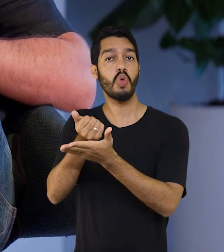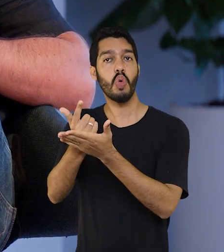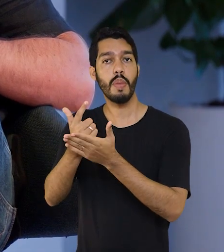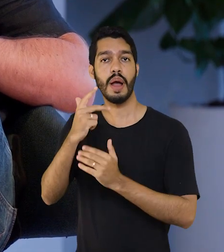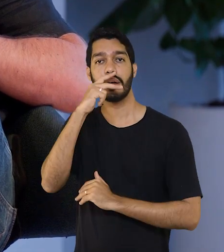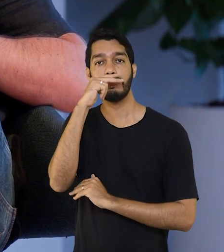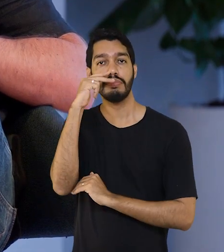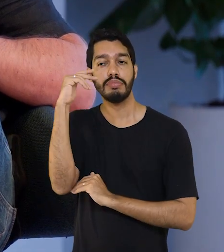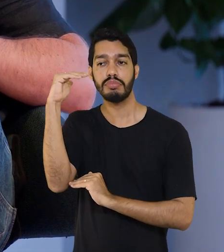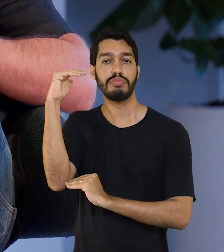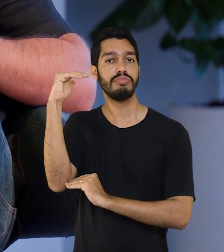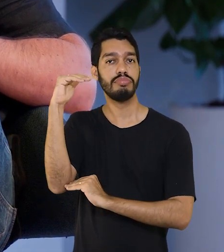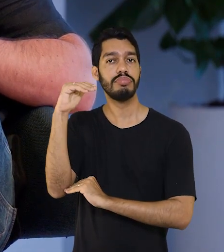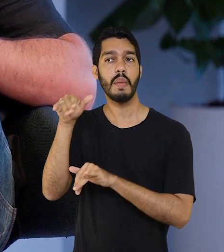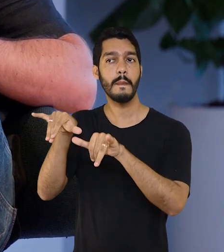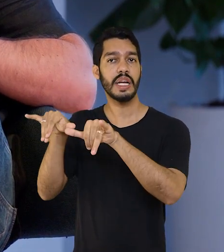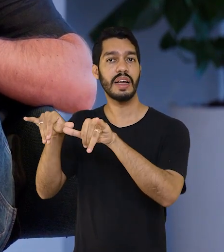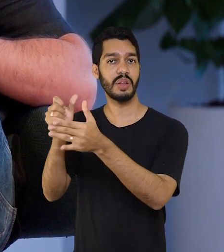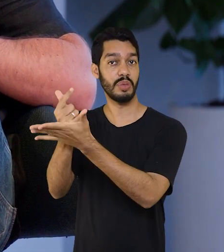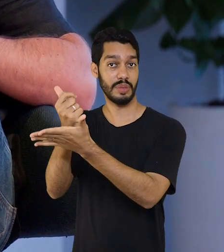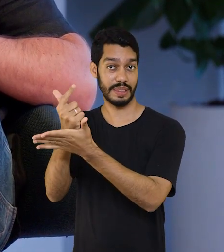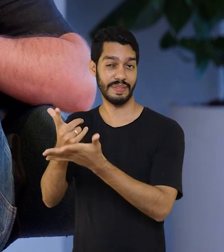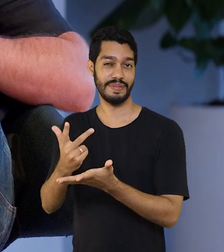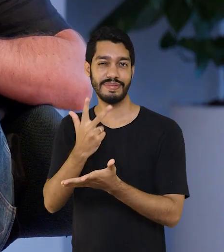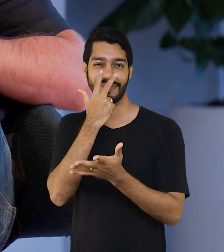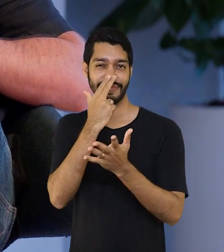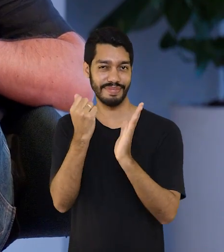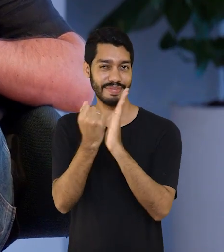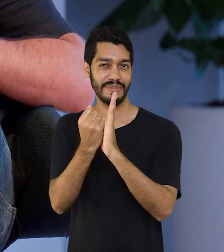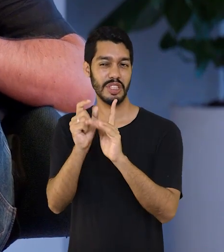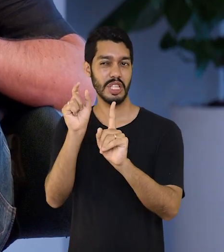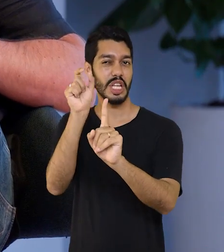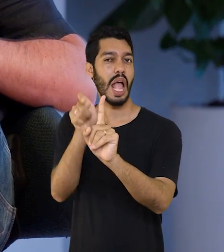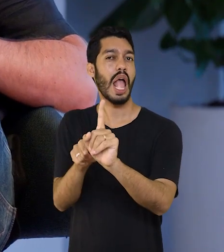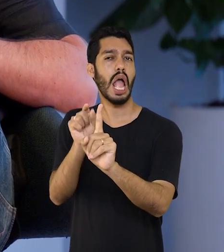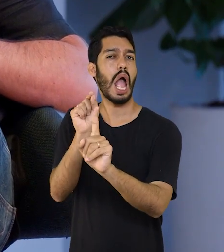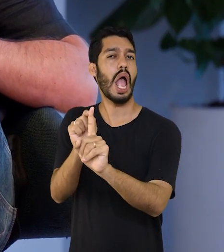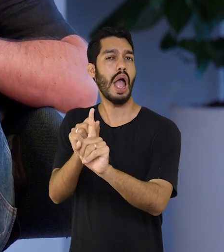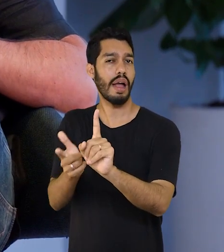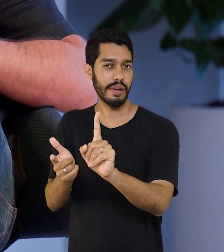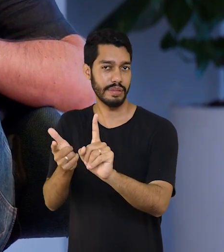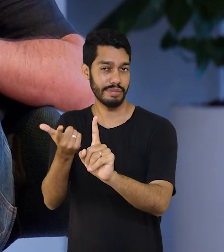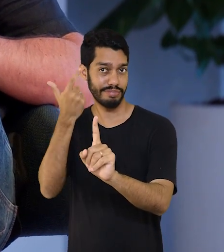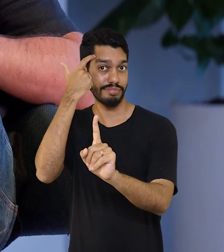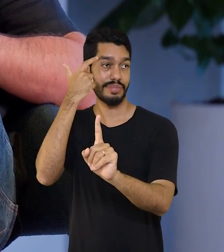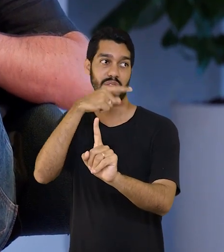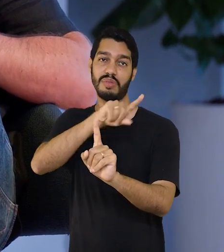as pessoas que compram produtos de limpeza no supermercado. Pensa que tem uma visão um pouco estereotipada de quem é esse público, tá?